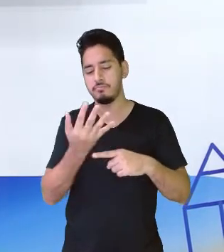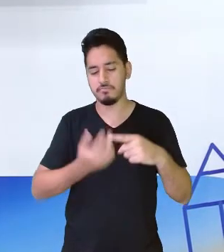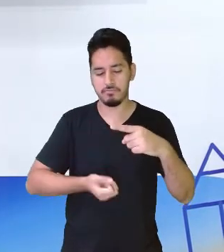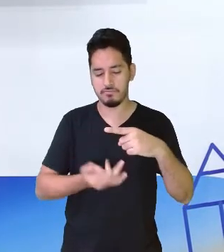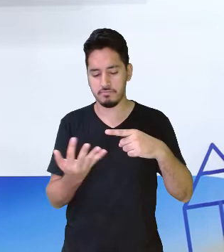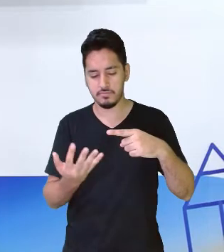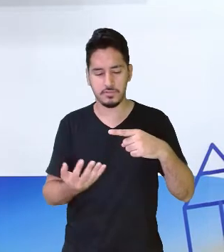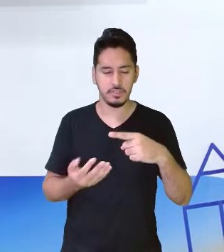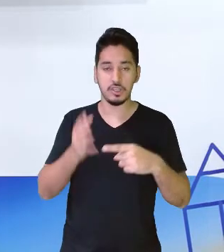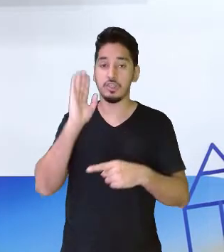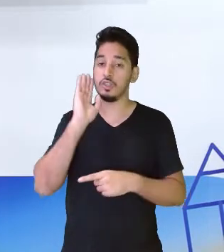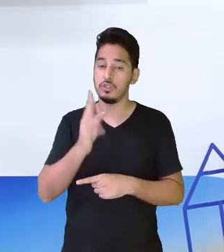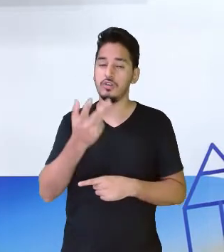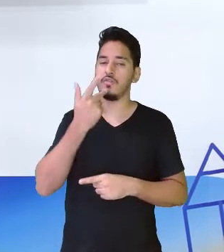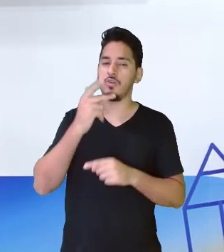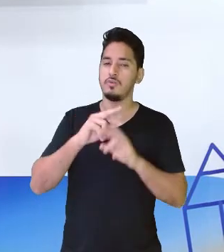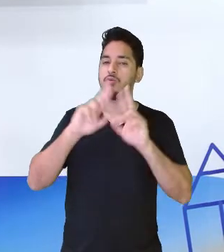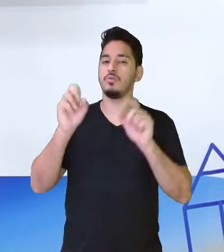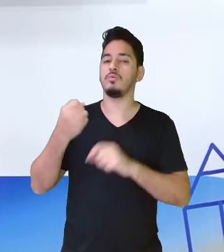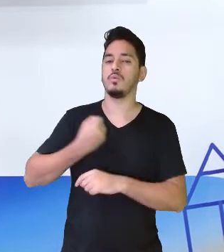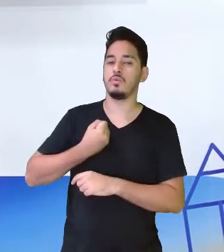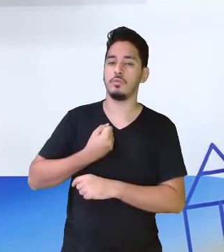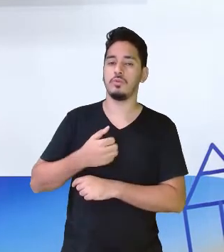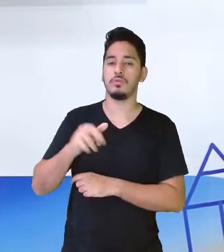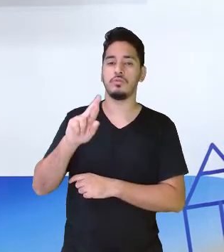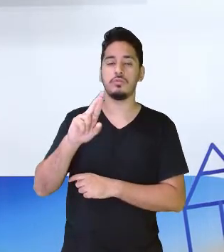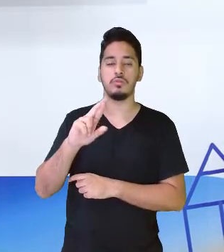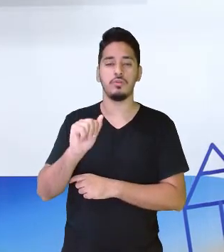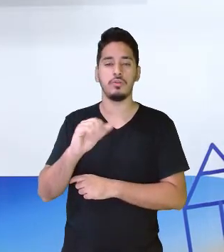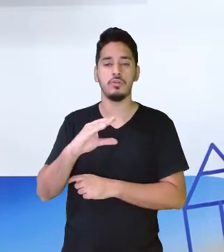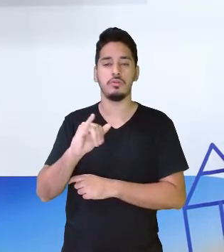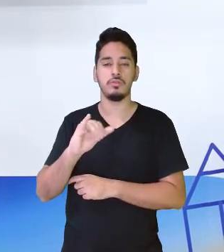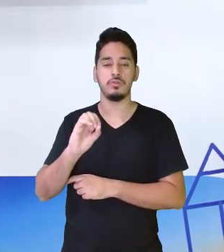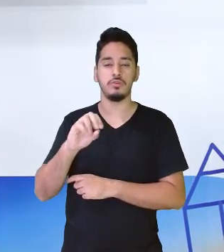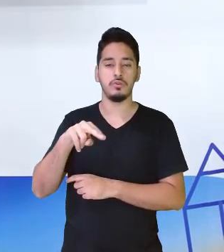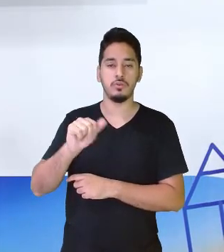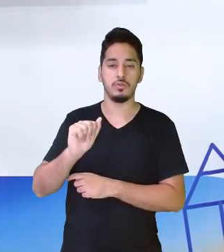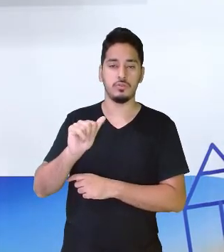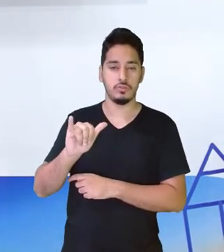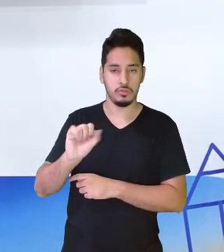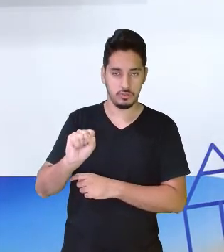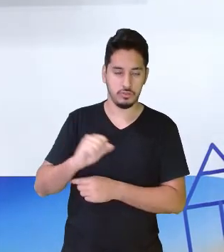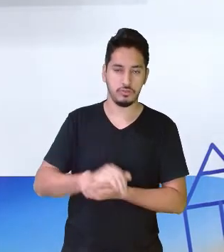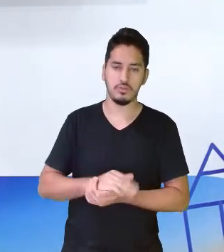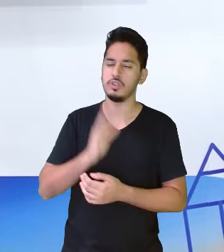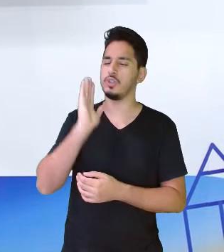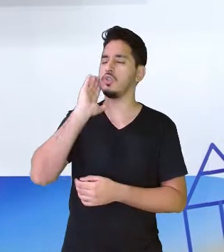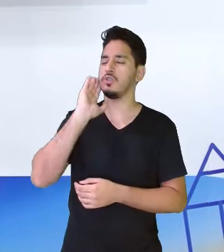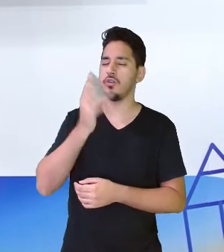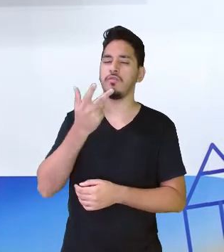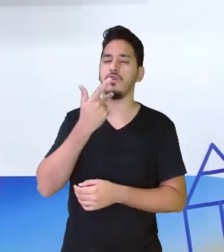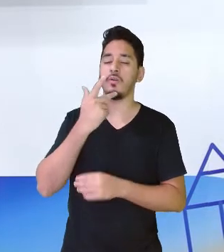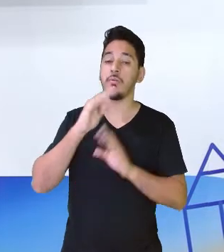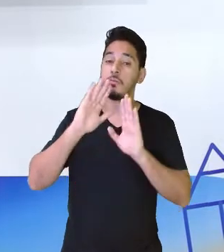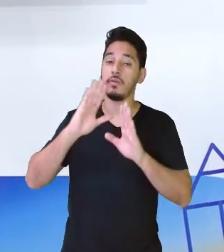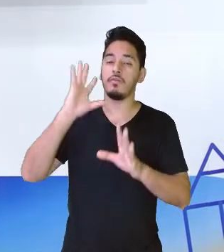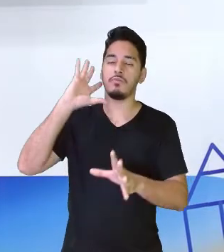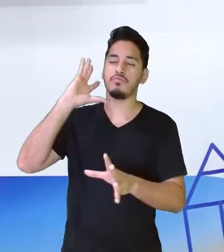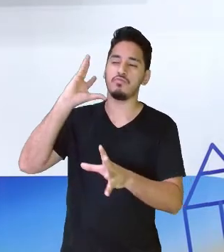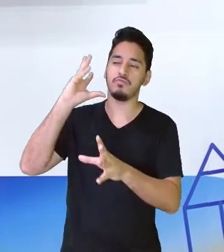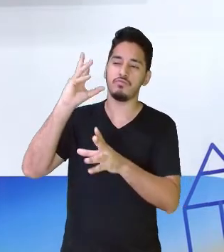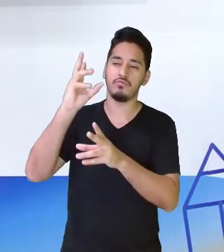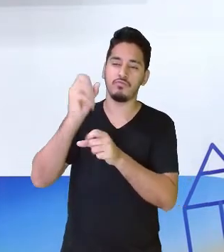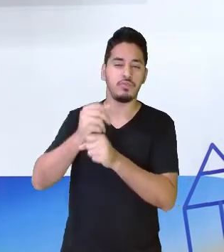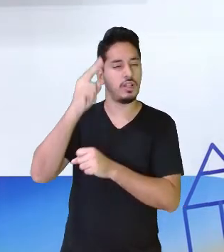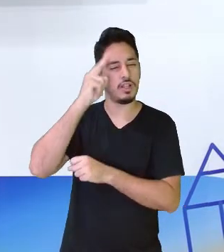trabalhou bastante sobre os números racionais, né? A gente vai retomar esse assunto de fração, que